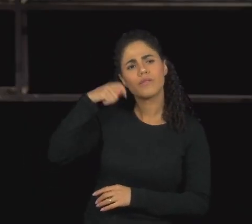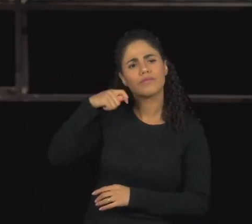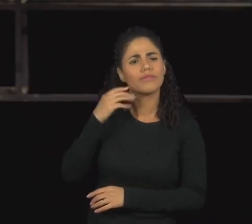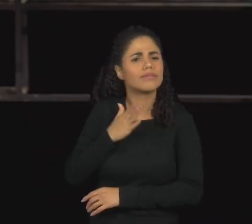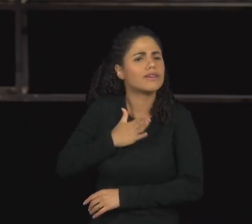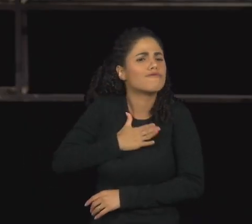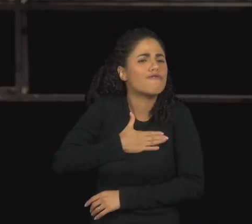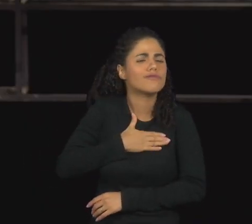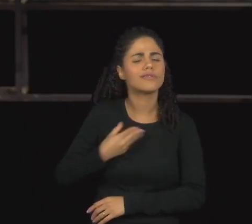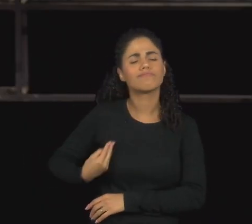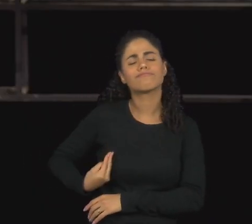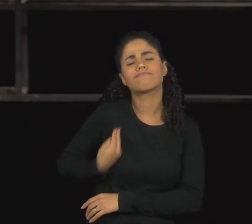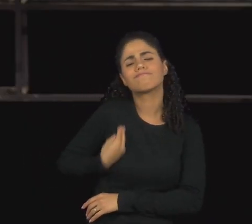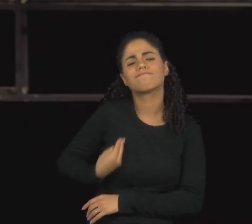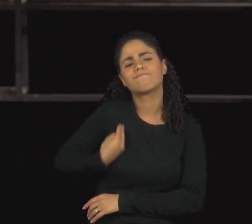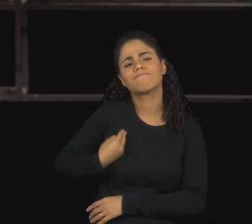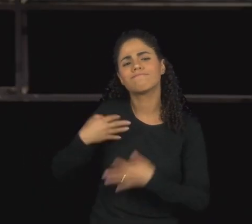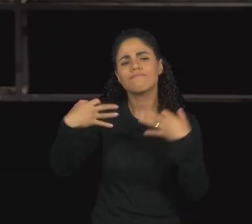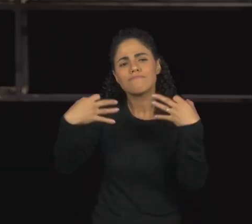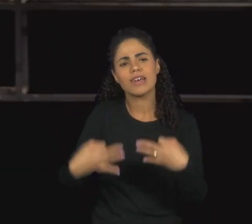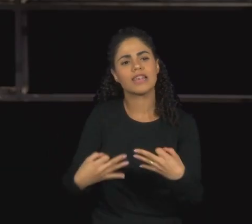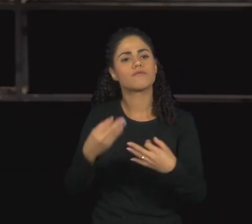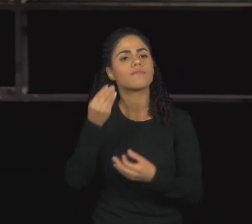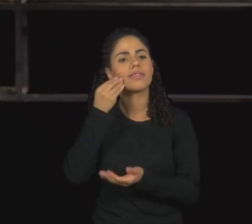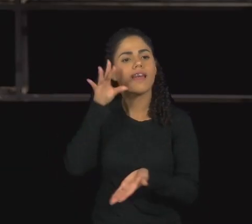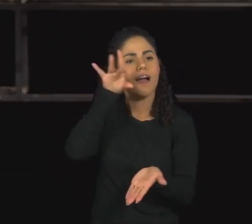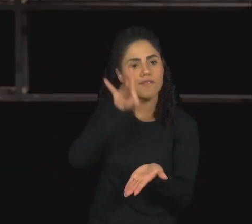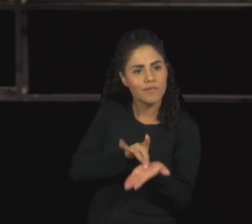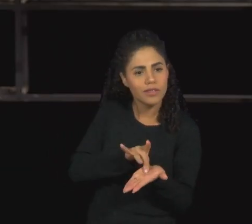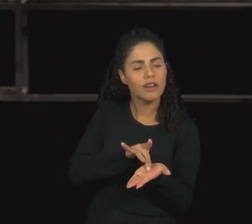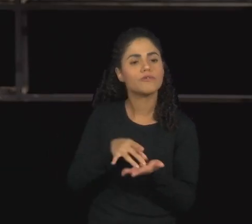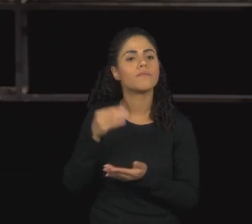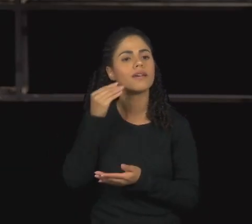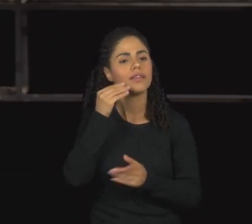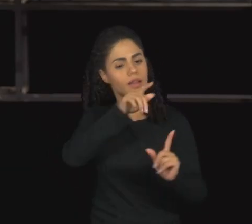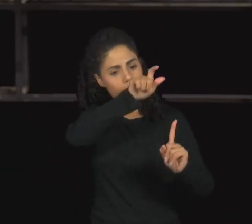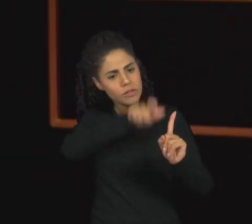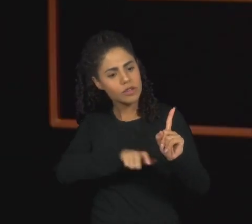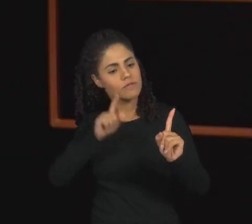de vivenciar aquilo, a realidade, para construir teus